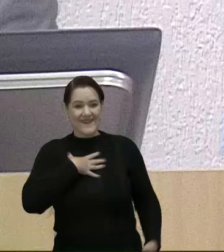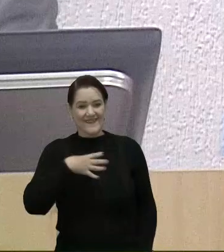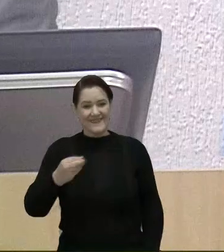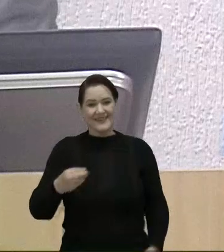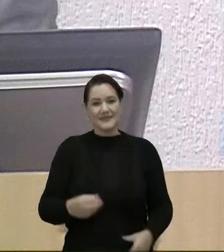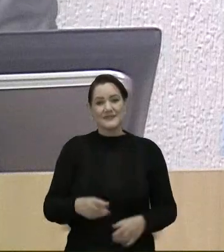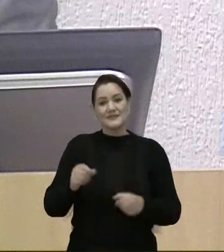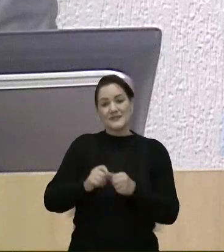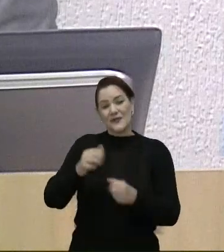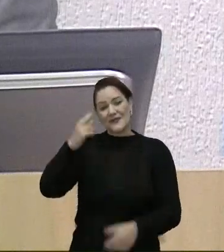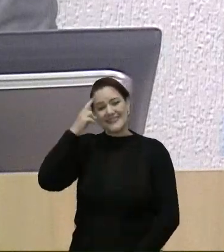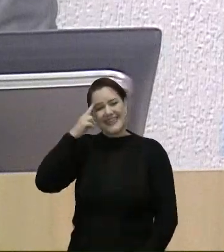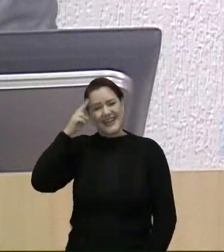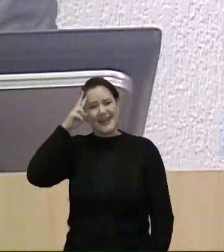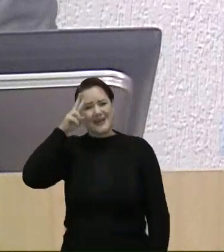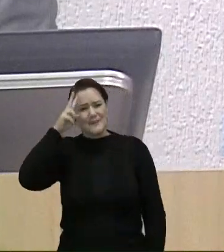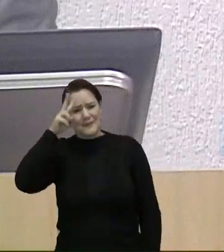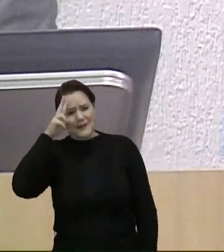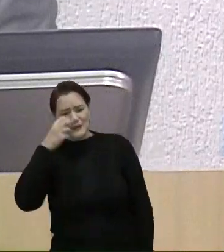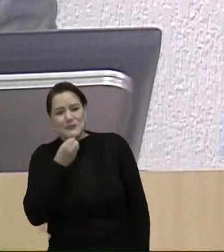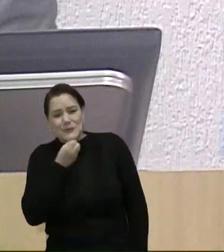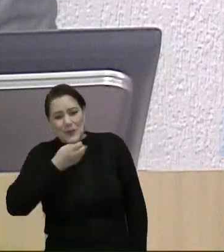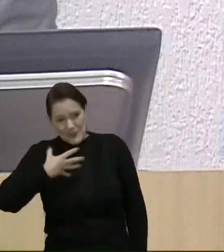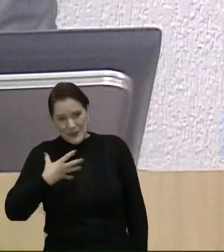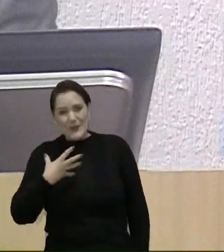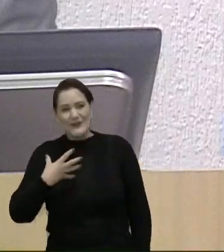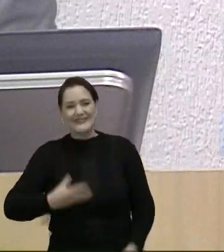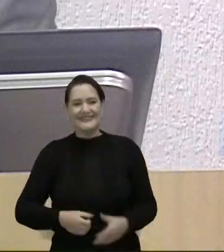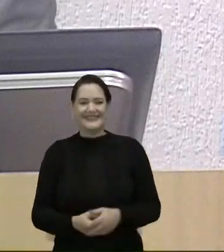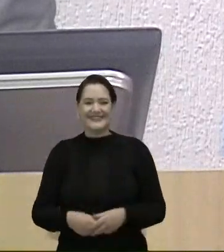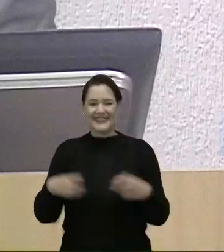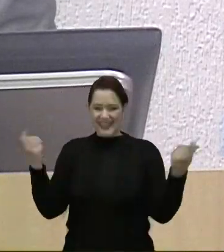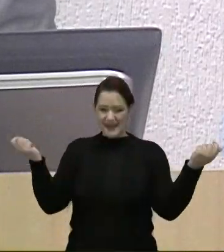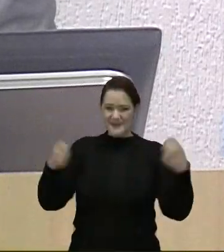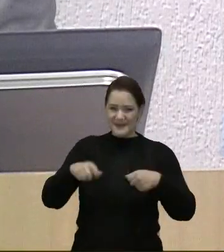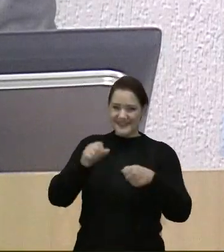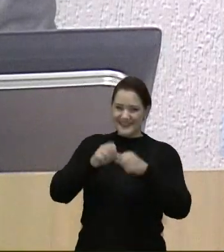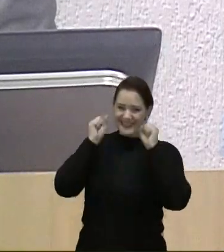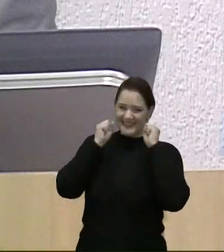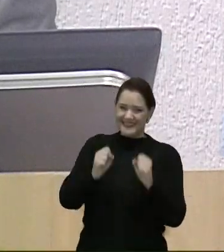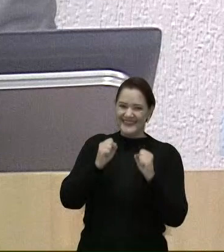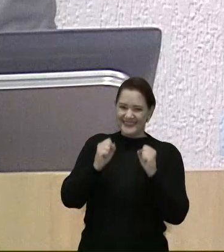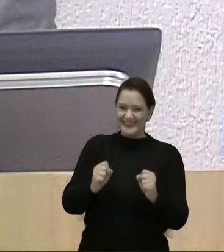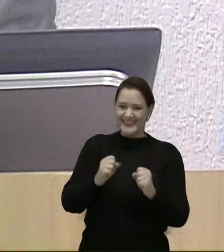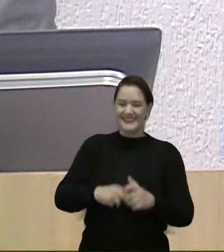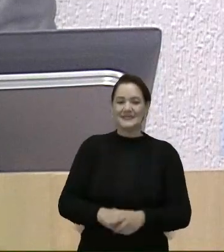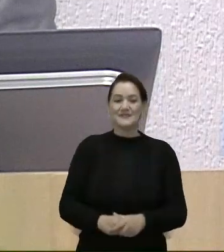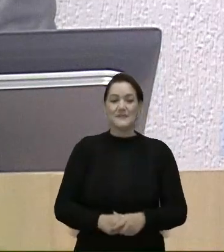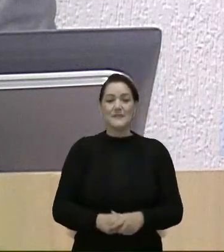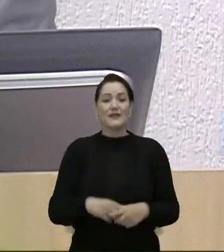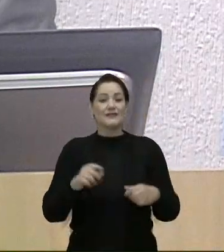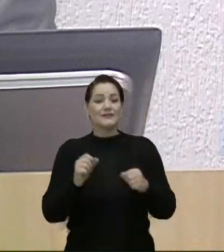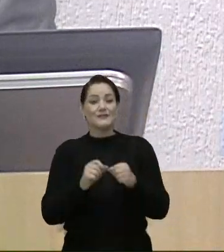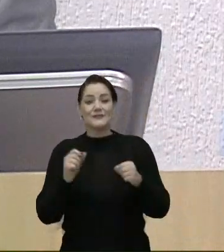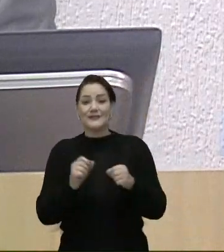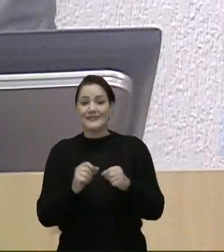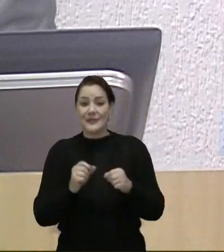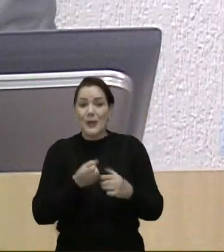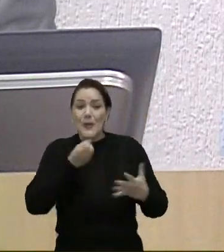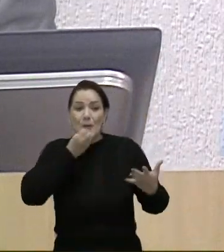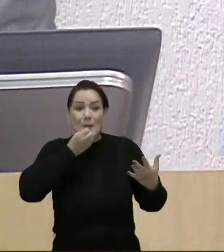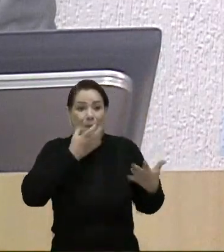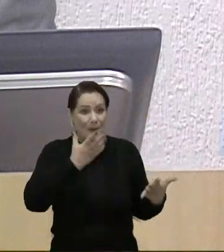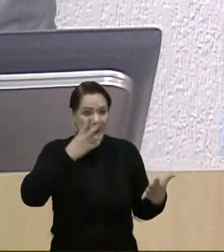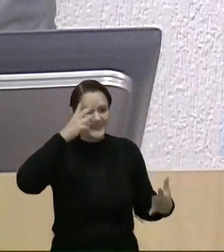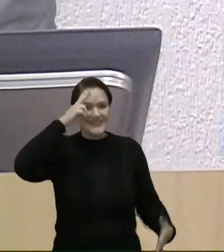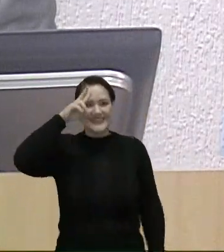Nós construímos memórias e temos a capacidade e temos o poder na nossa mão de construirmos boas